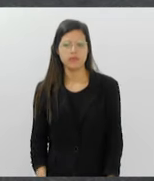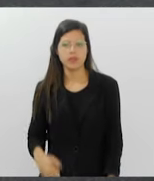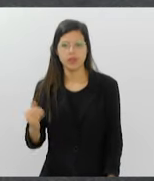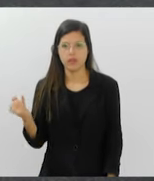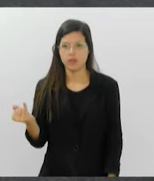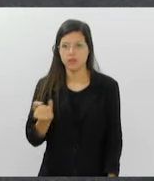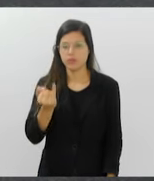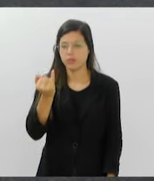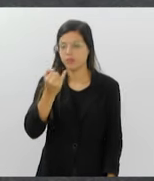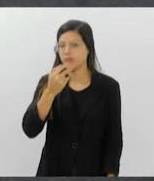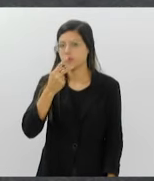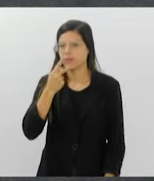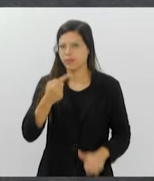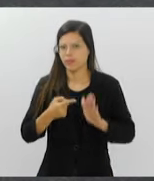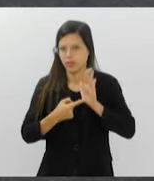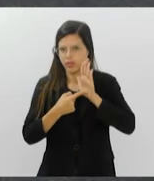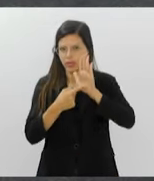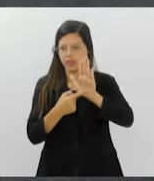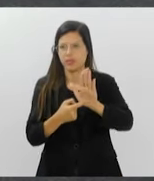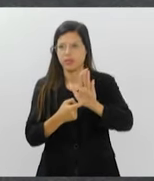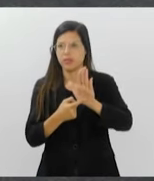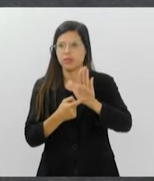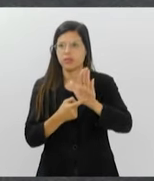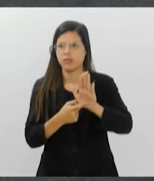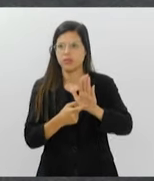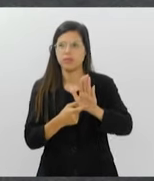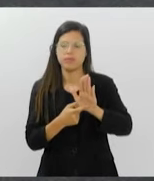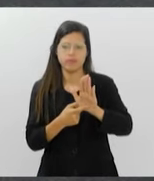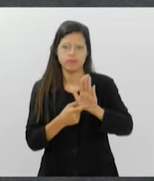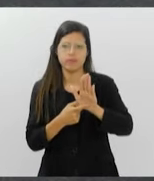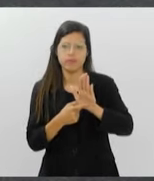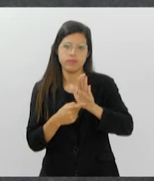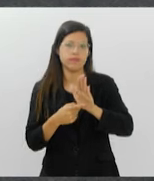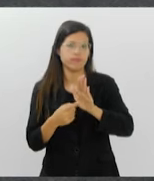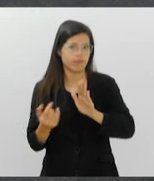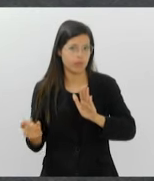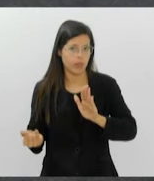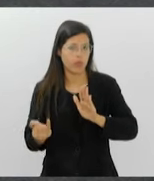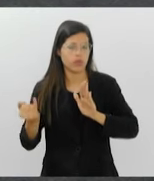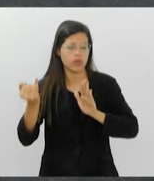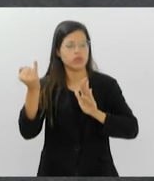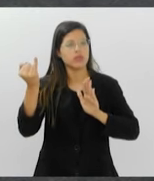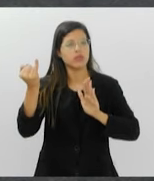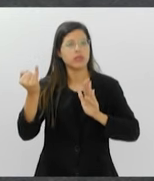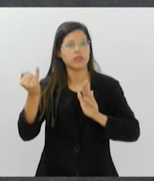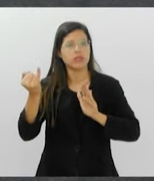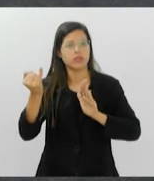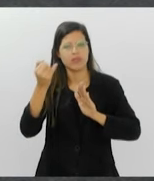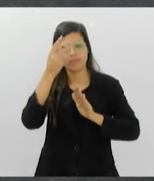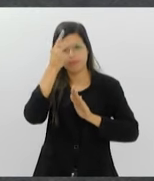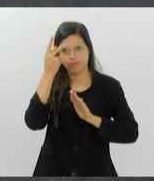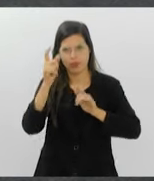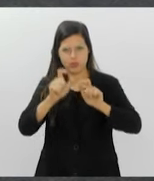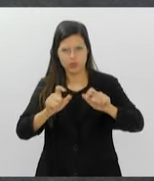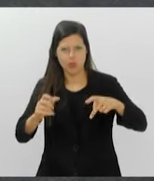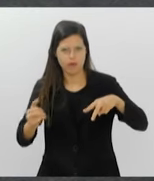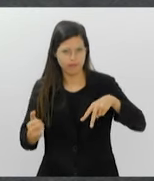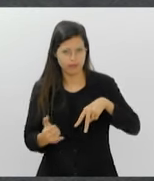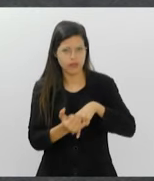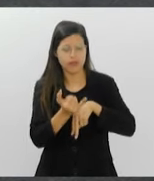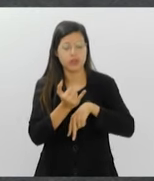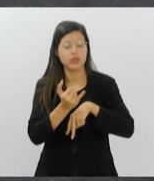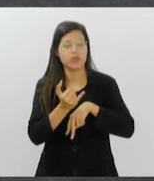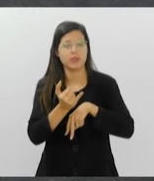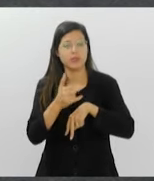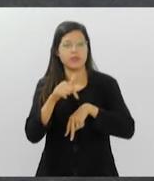importante falar, porque é importante destacar, não é, que as vítimas, e que é